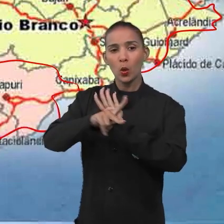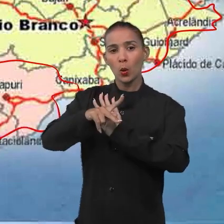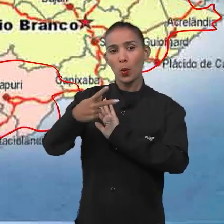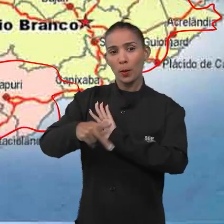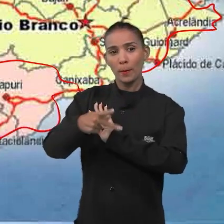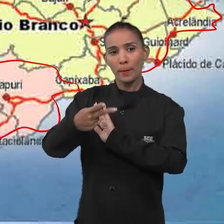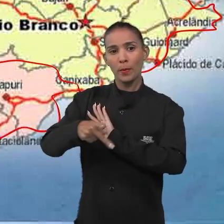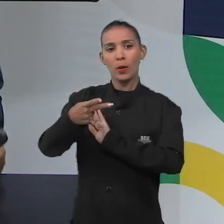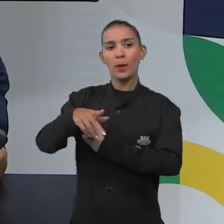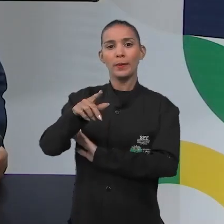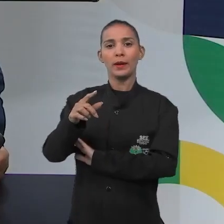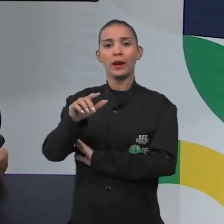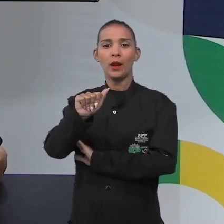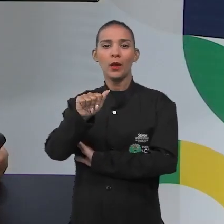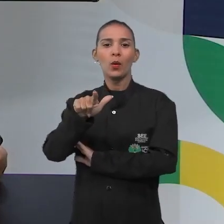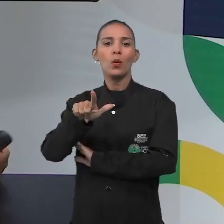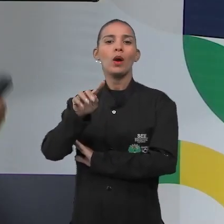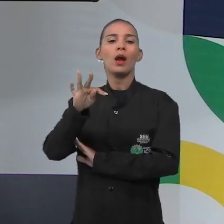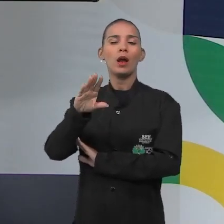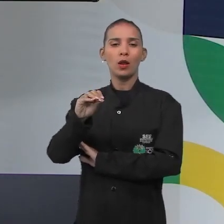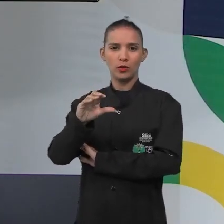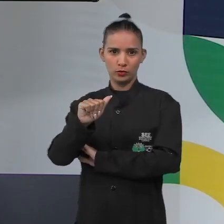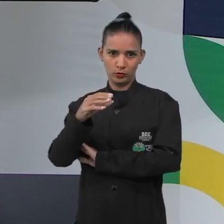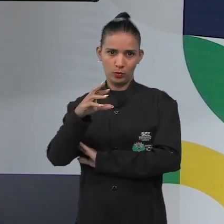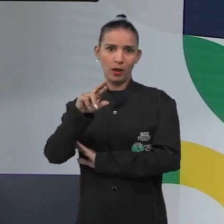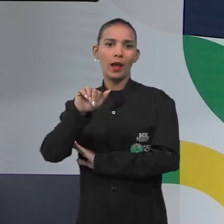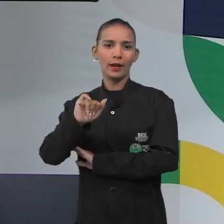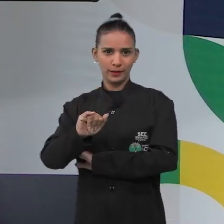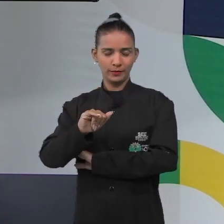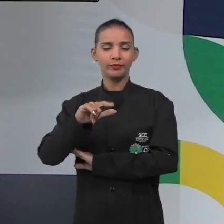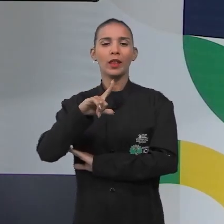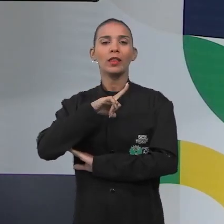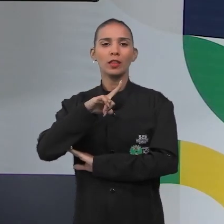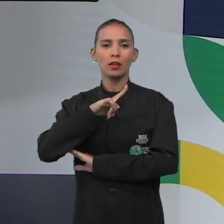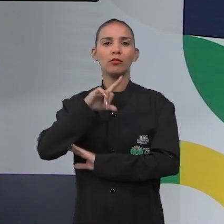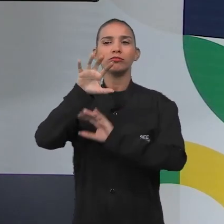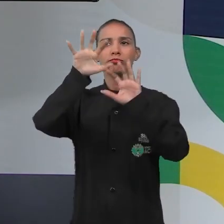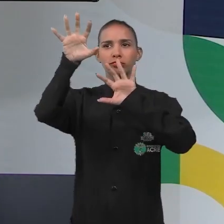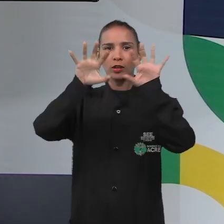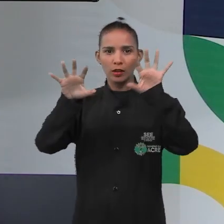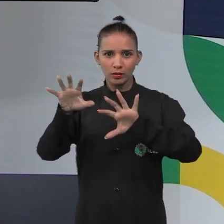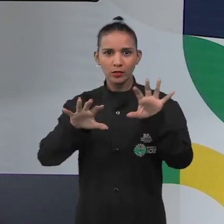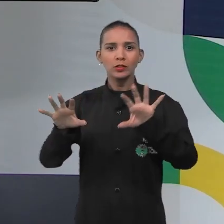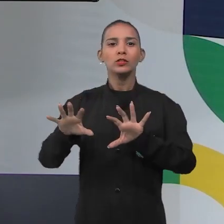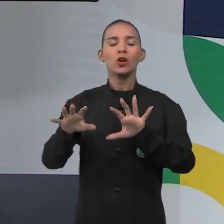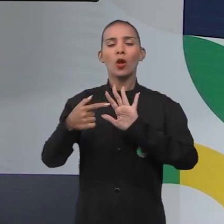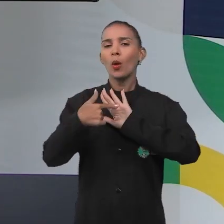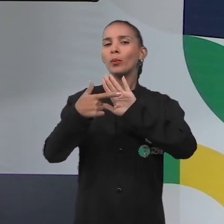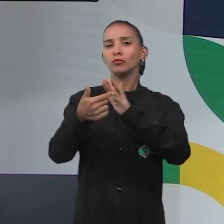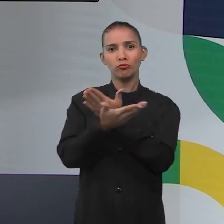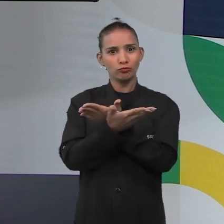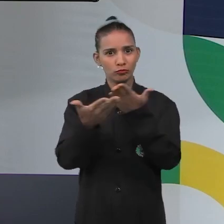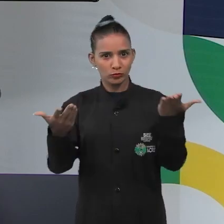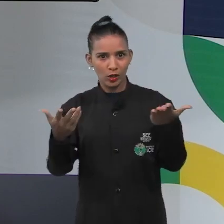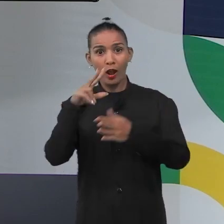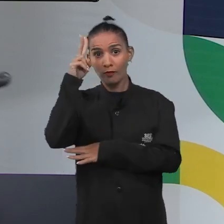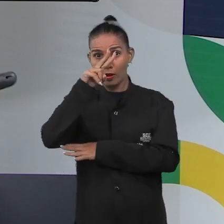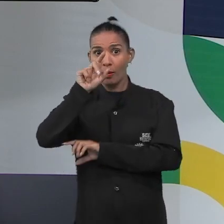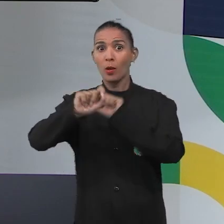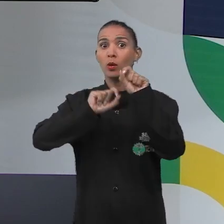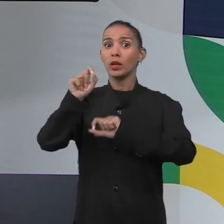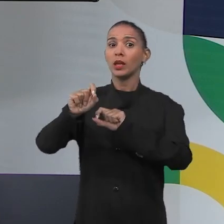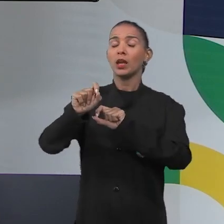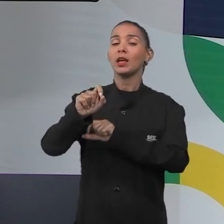de Alto Acre. Então, essas são as regionais do Acre. Lembrando que são 5